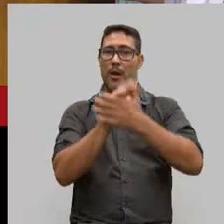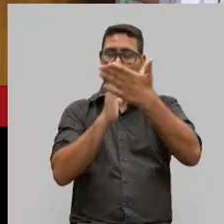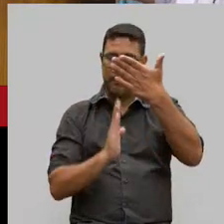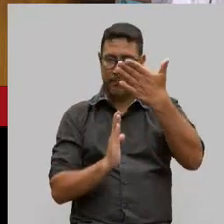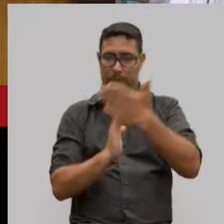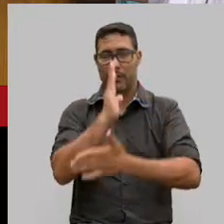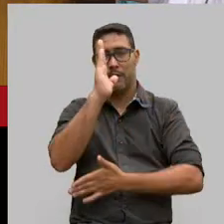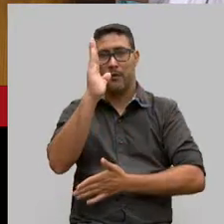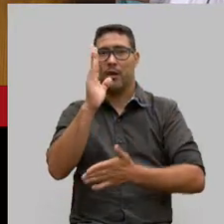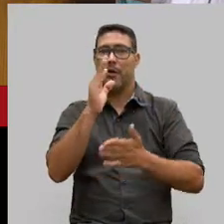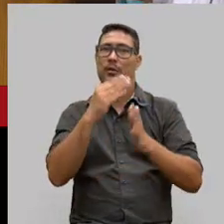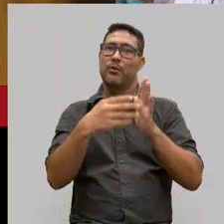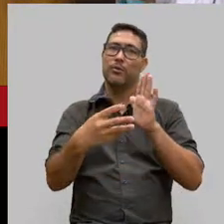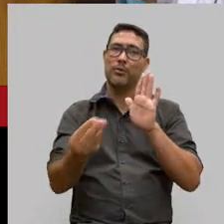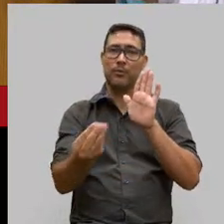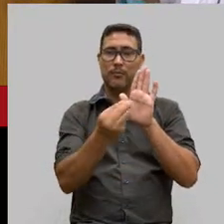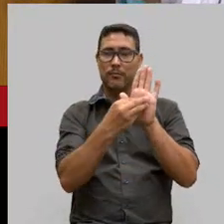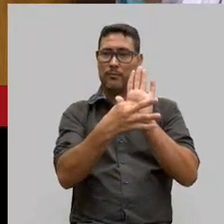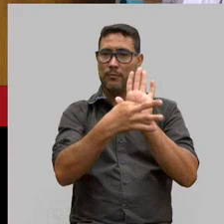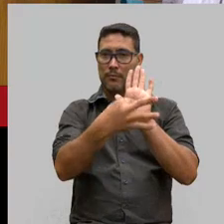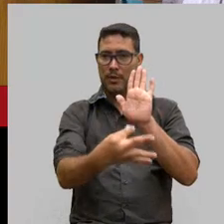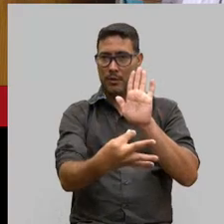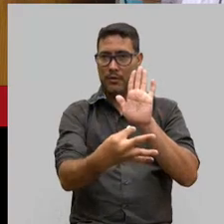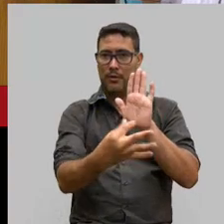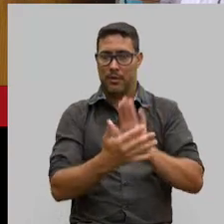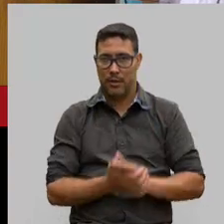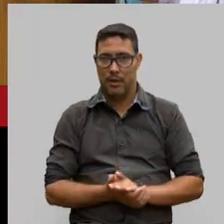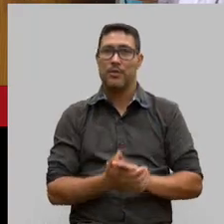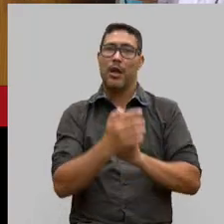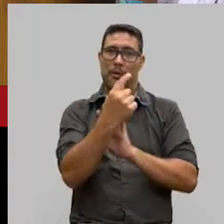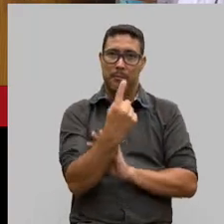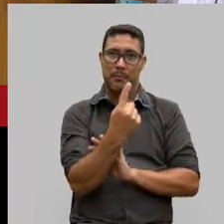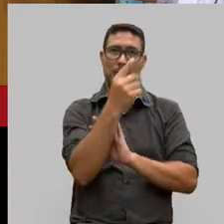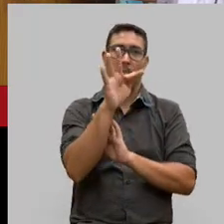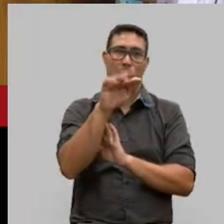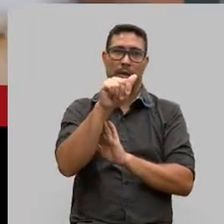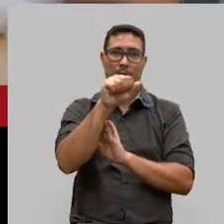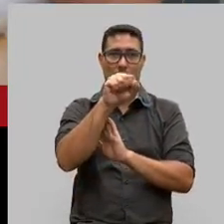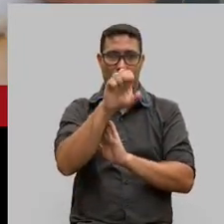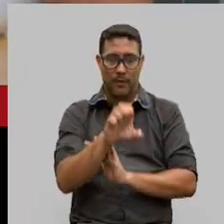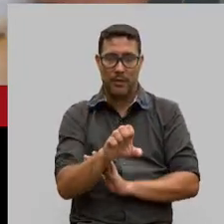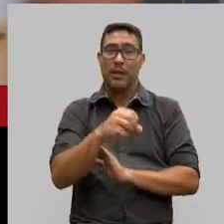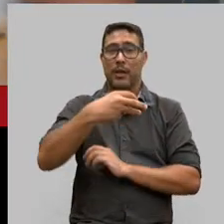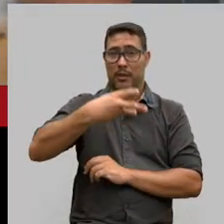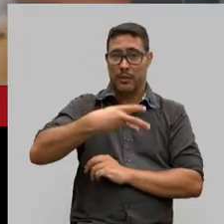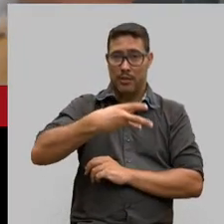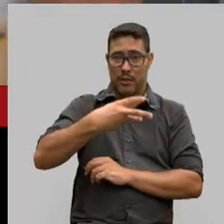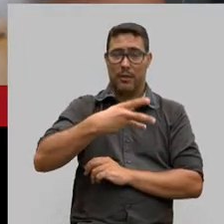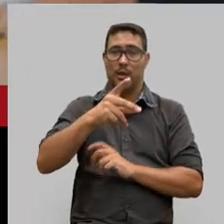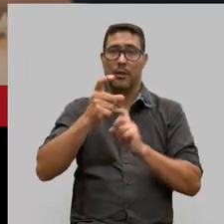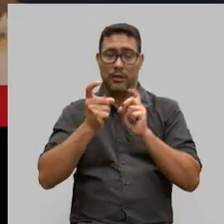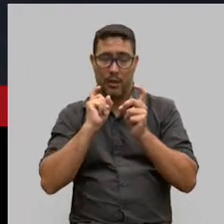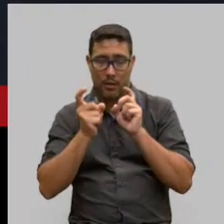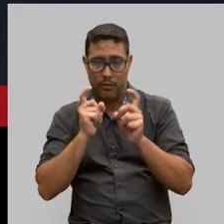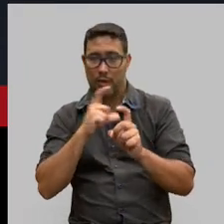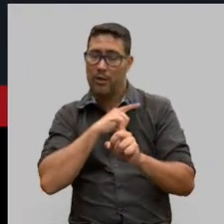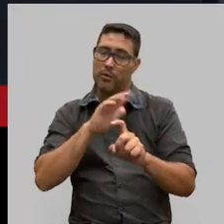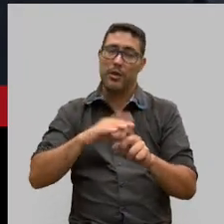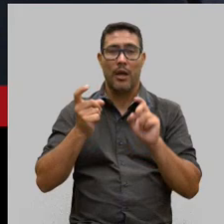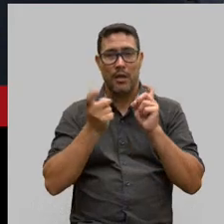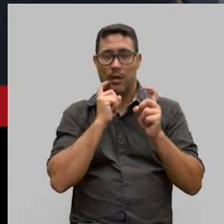parecer passa-se à primeira fase da terceira parte da reunião que compreende a audiência